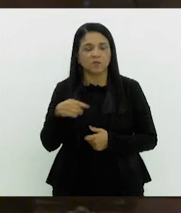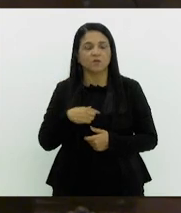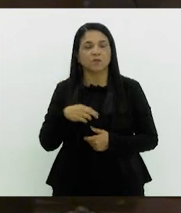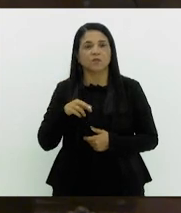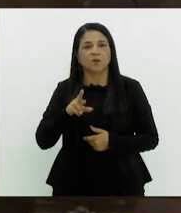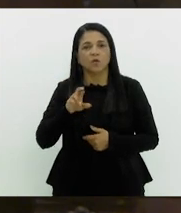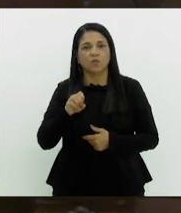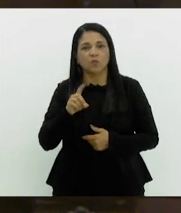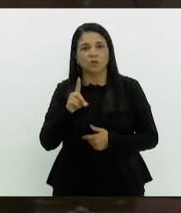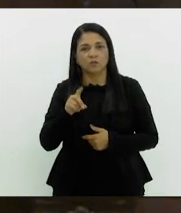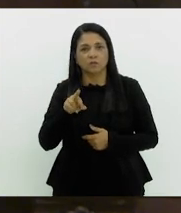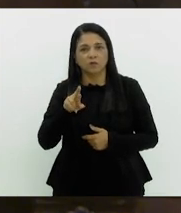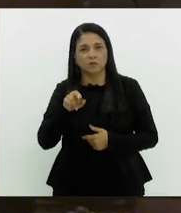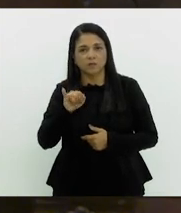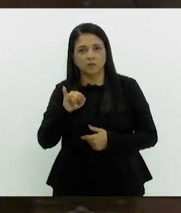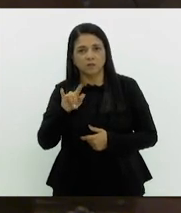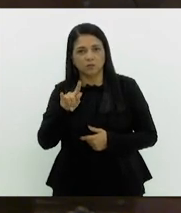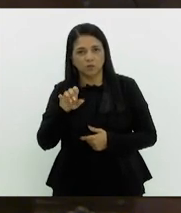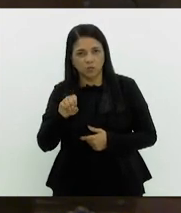Rodrigo